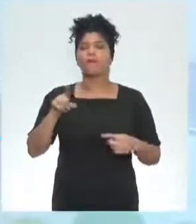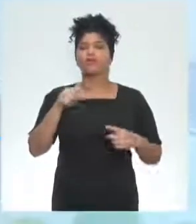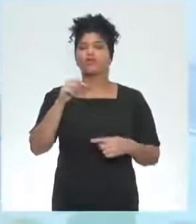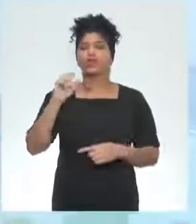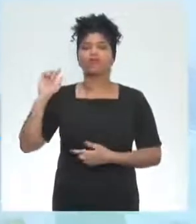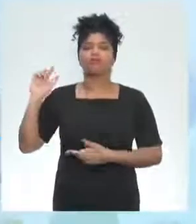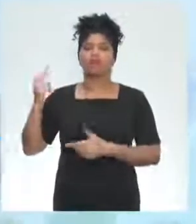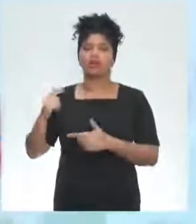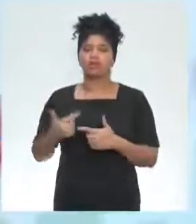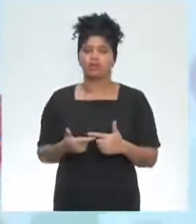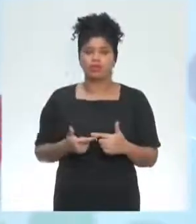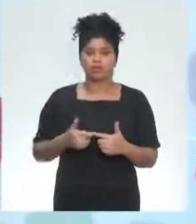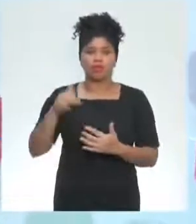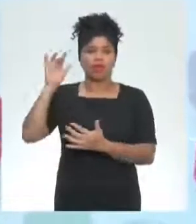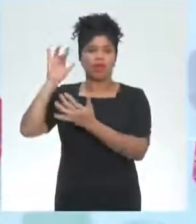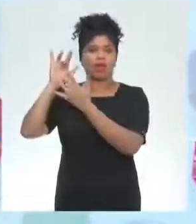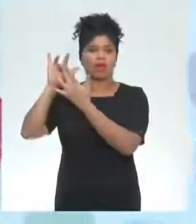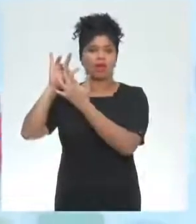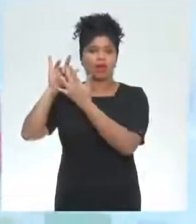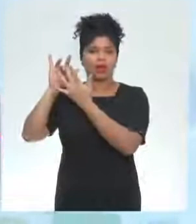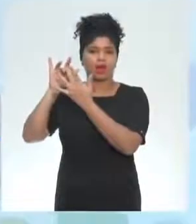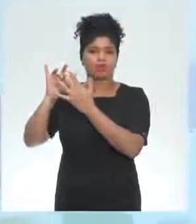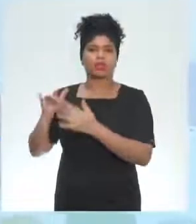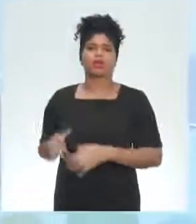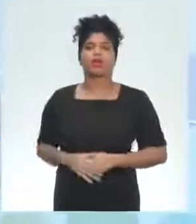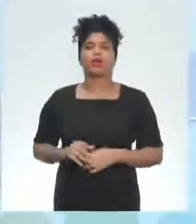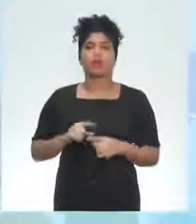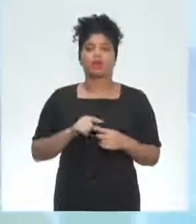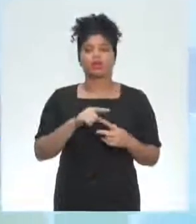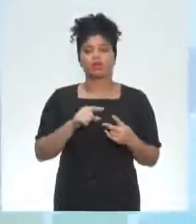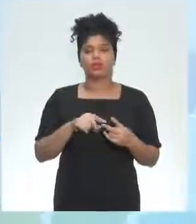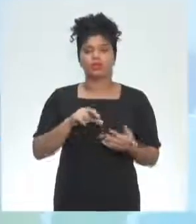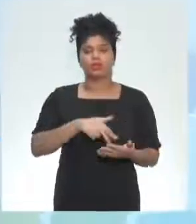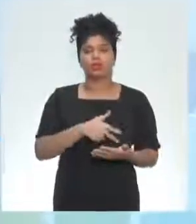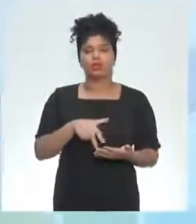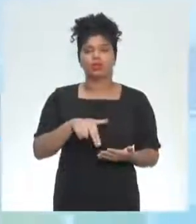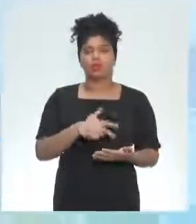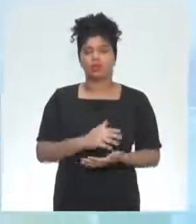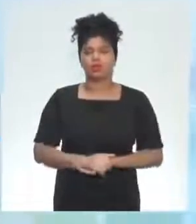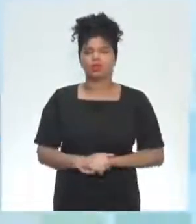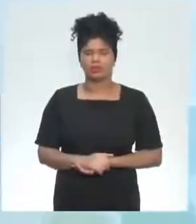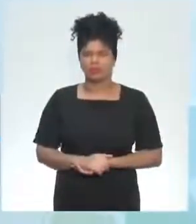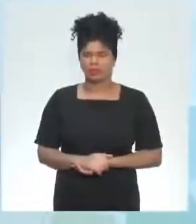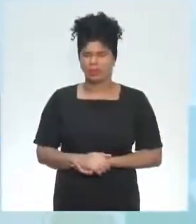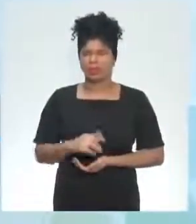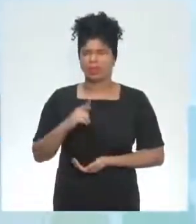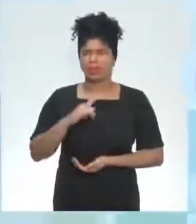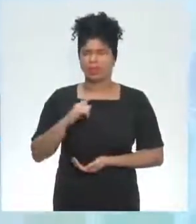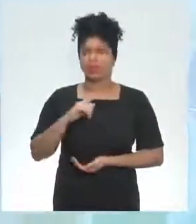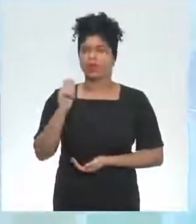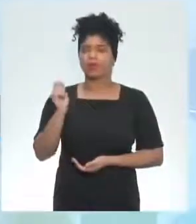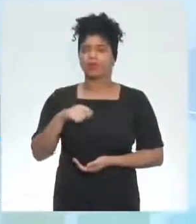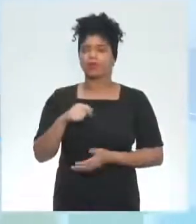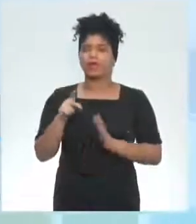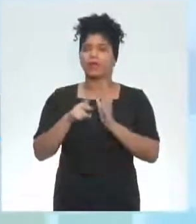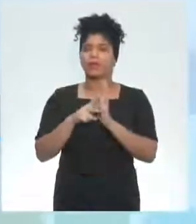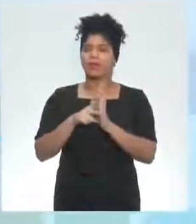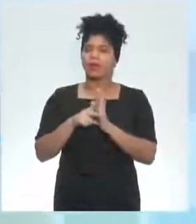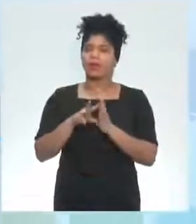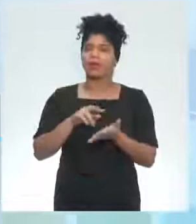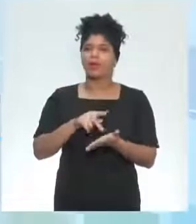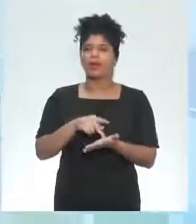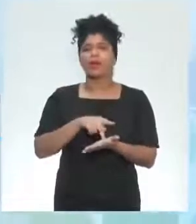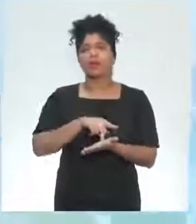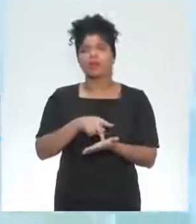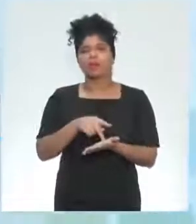verdade, né, essas duas músicas, né, esses dois balés, eles foram encomendados justamente, né, para o balé, essas